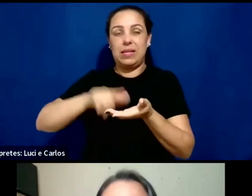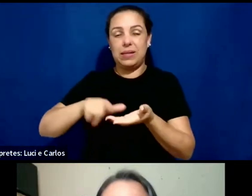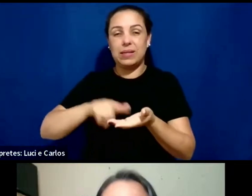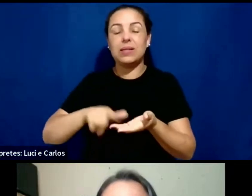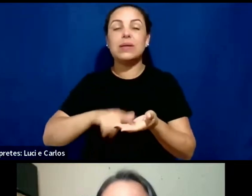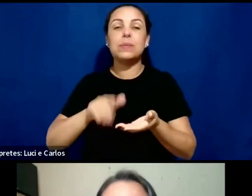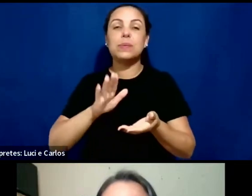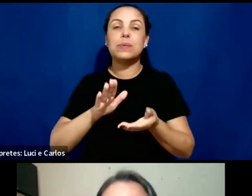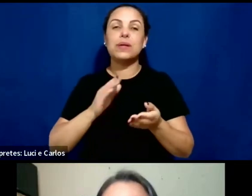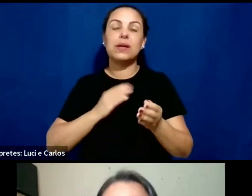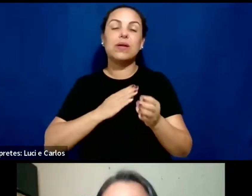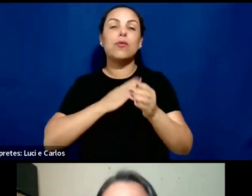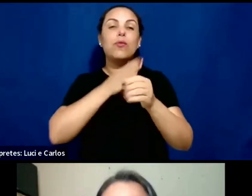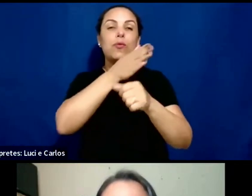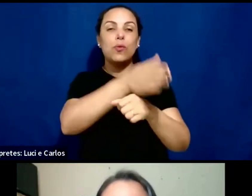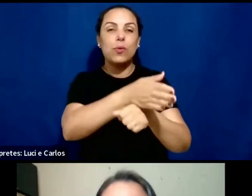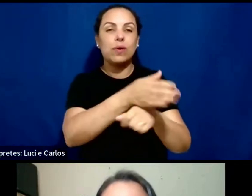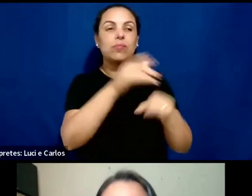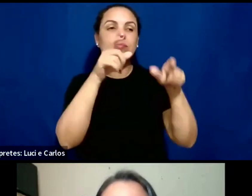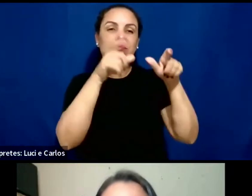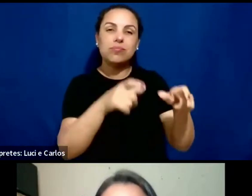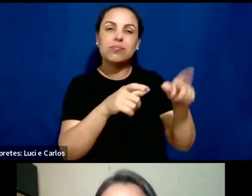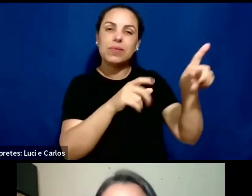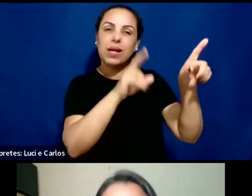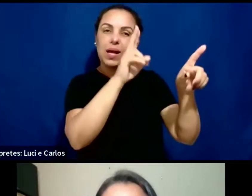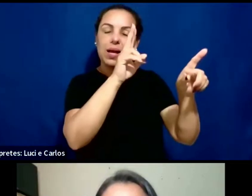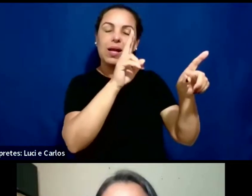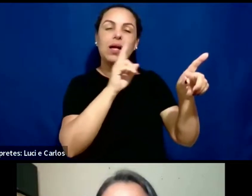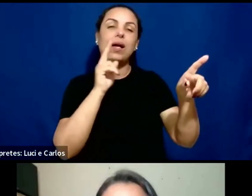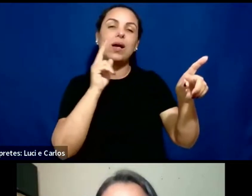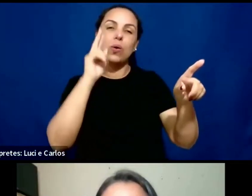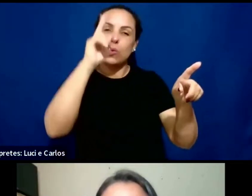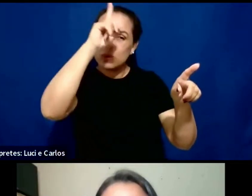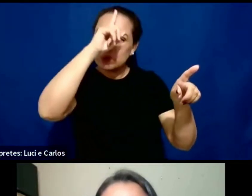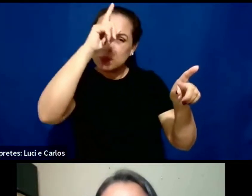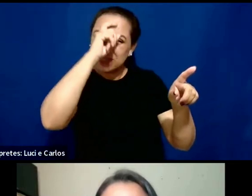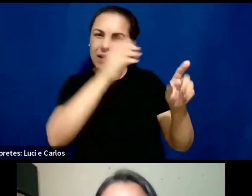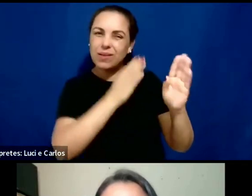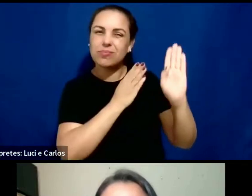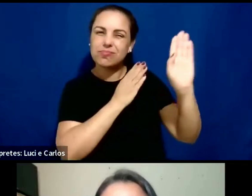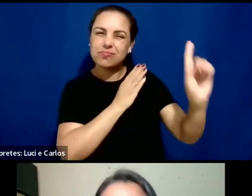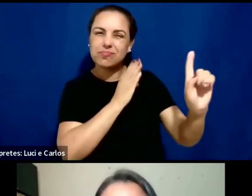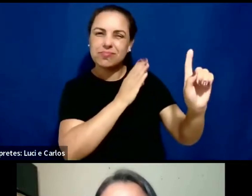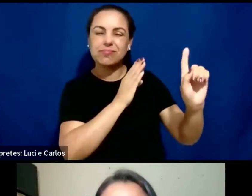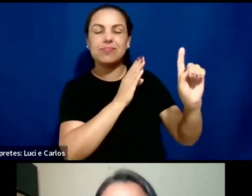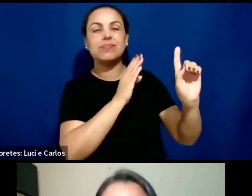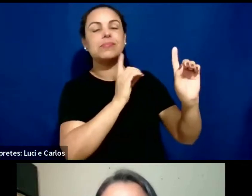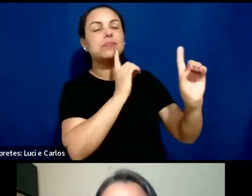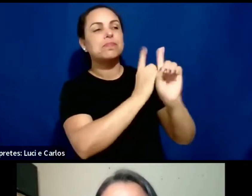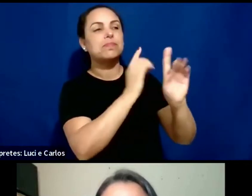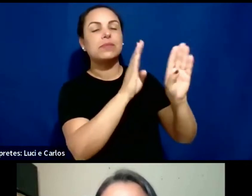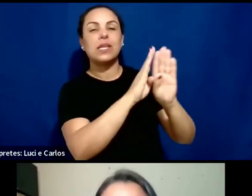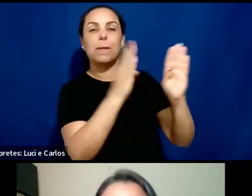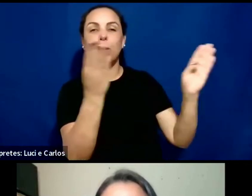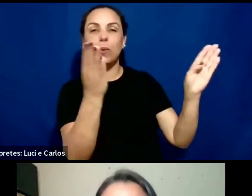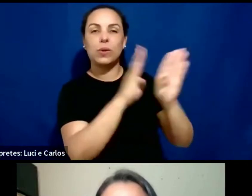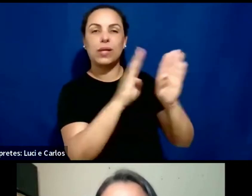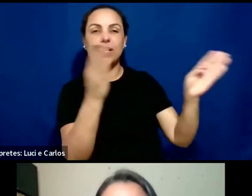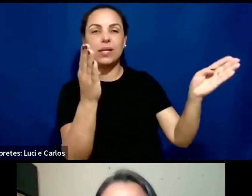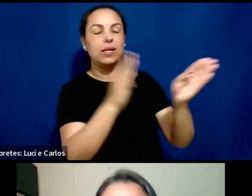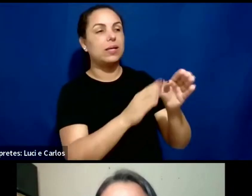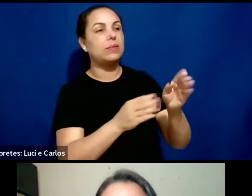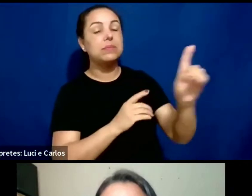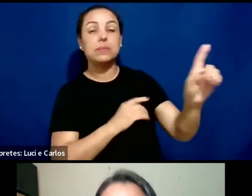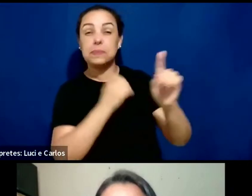na portaria da Unionco, que é do Hospital de Tubarão, onde eu fiz o meu tratamento. Eu cheguei na portaria e